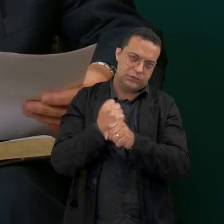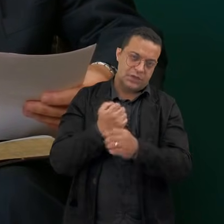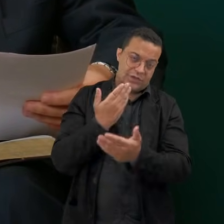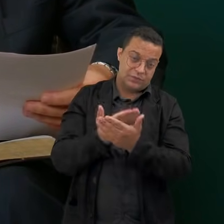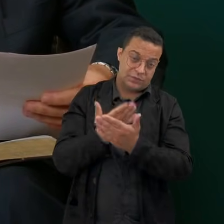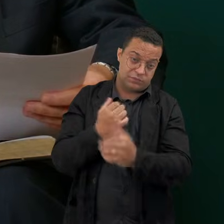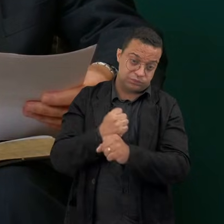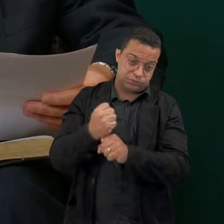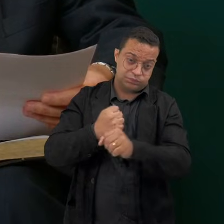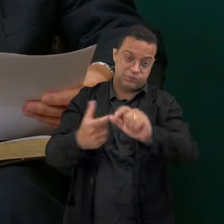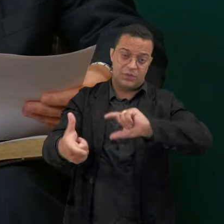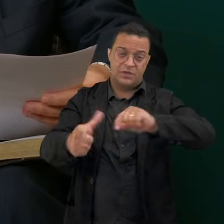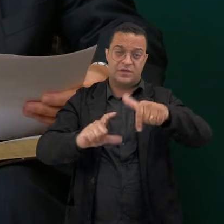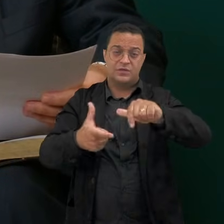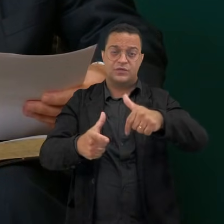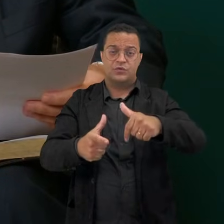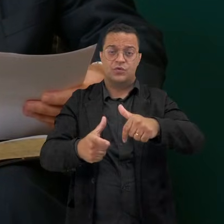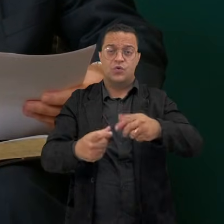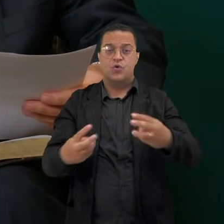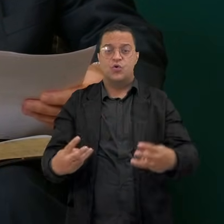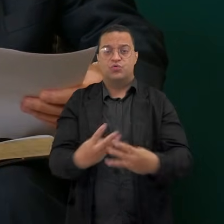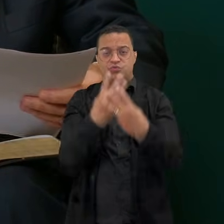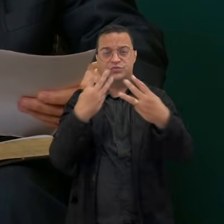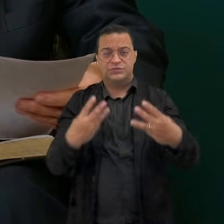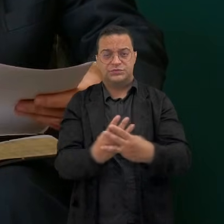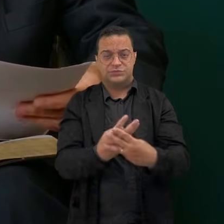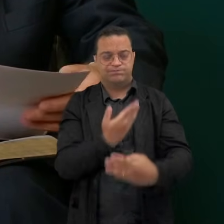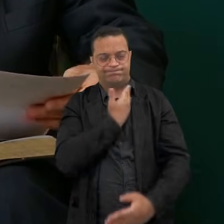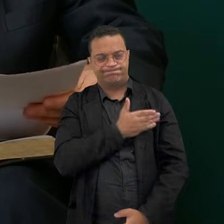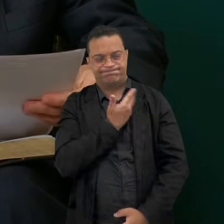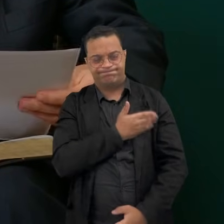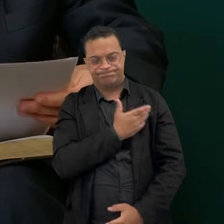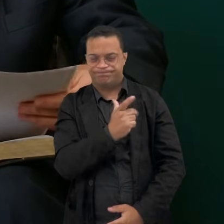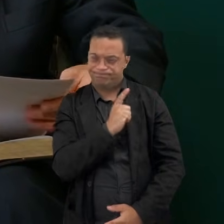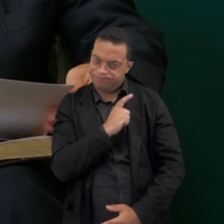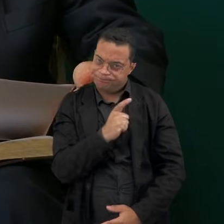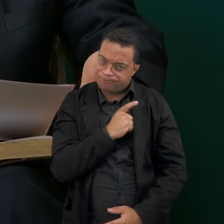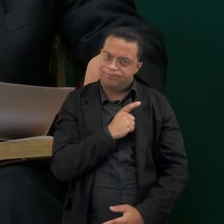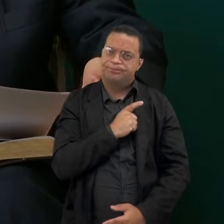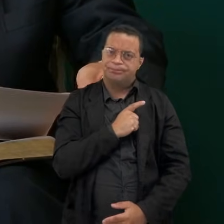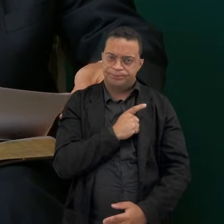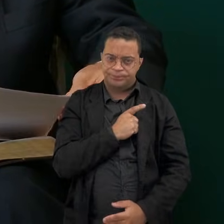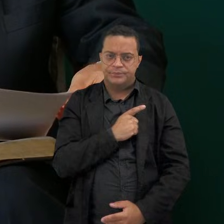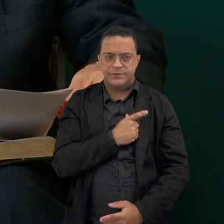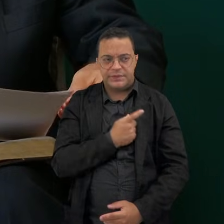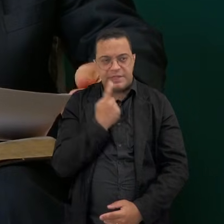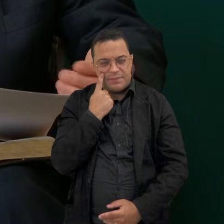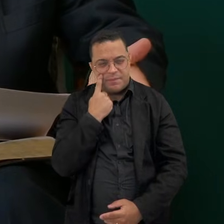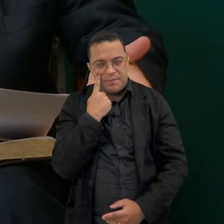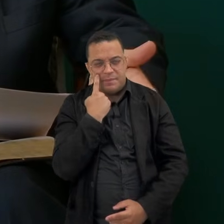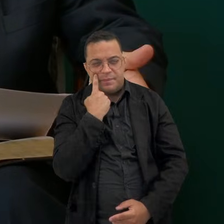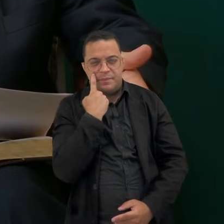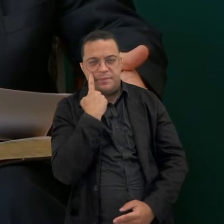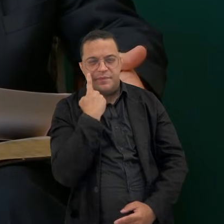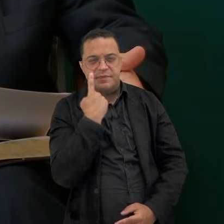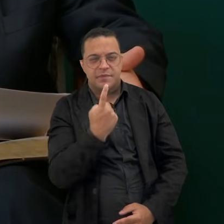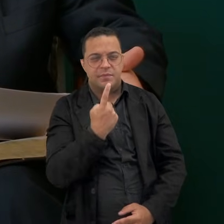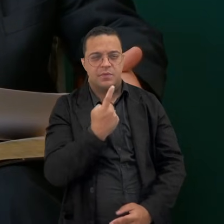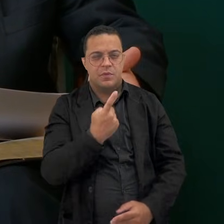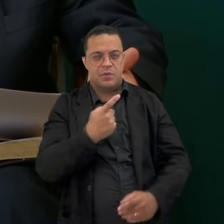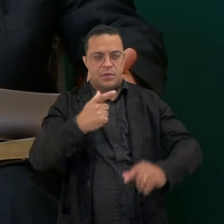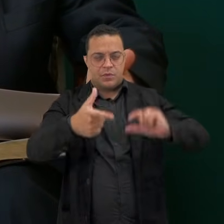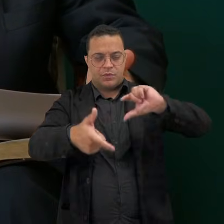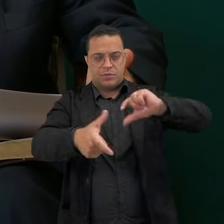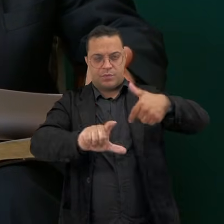sempre enfrentaram preconceito, perseguições, e ele testemunhou muitas injustiças feitas com o povo de